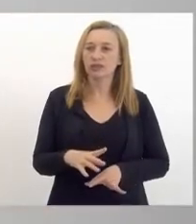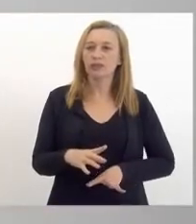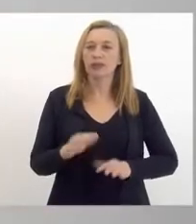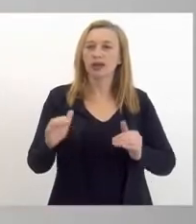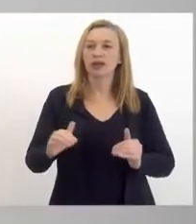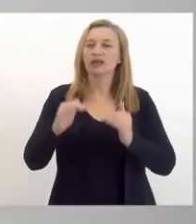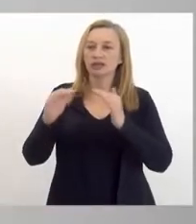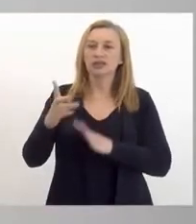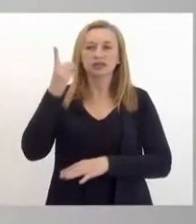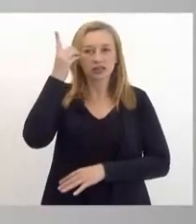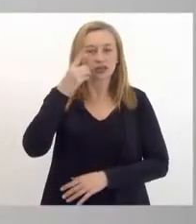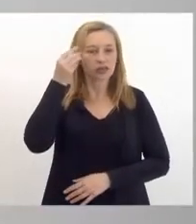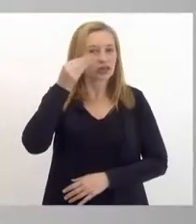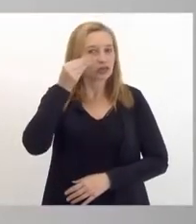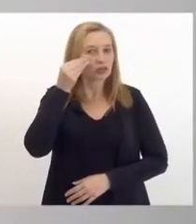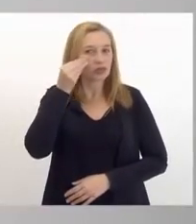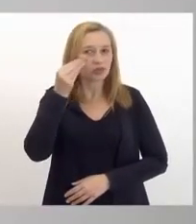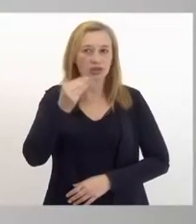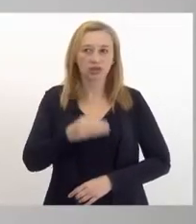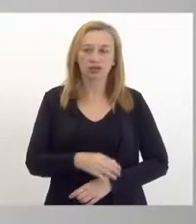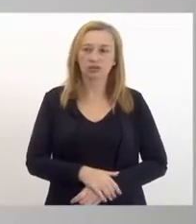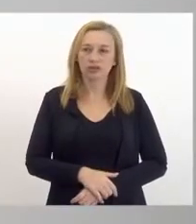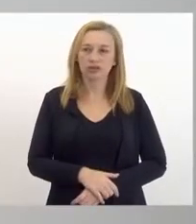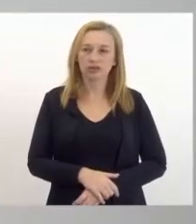excelência deputada Mônica Francisco.